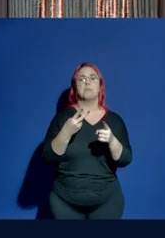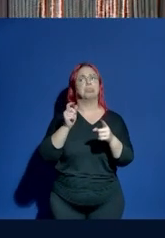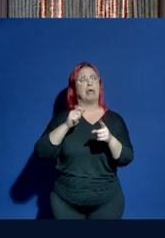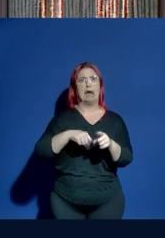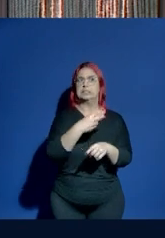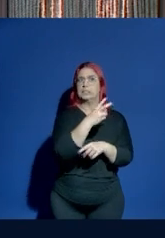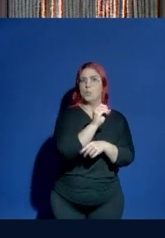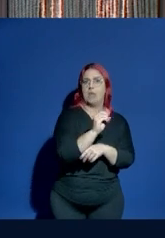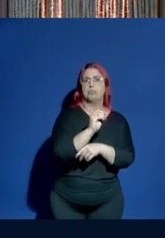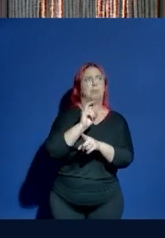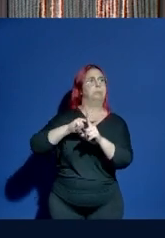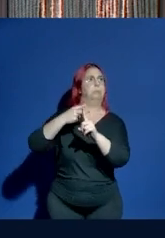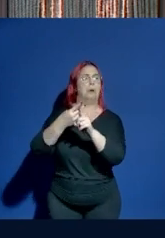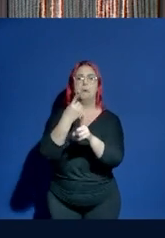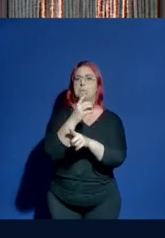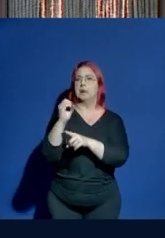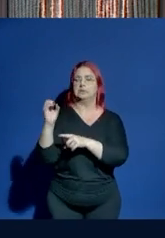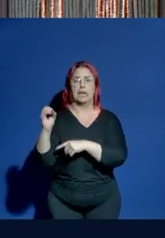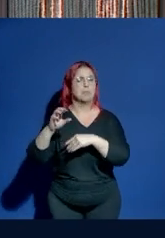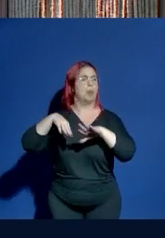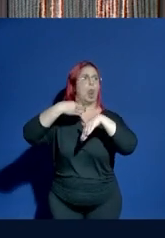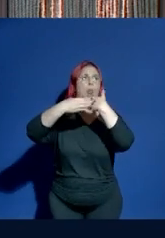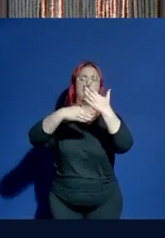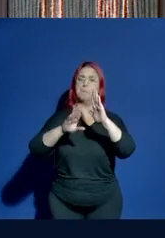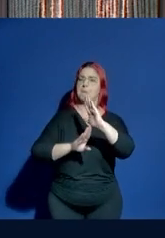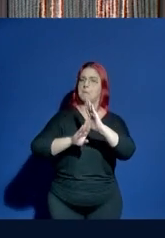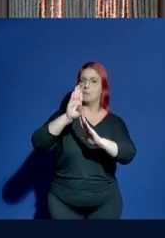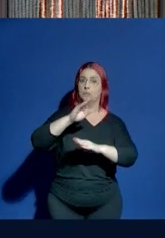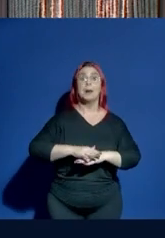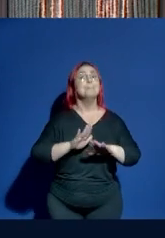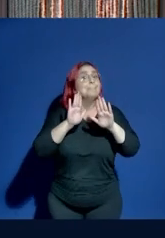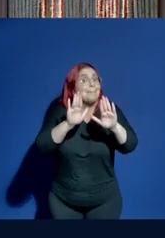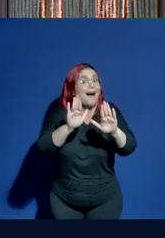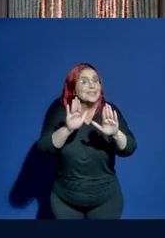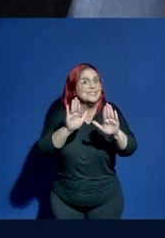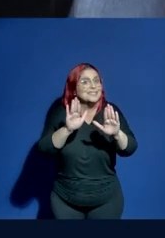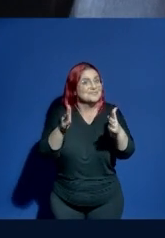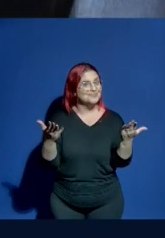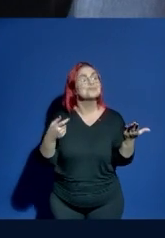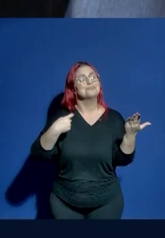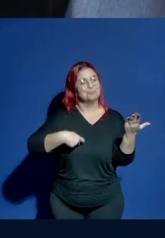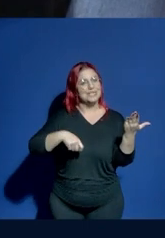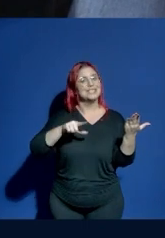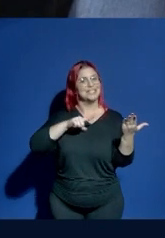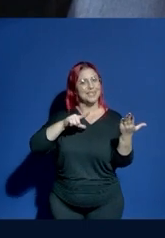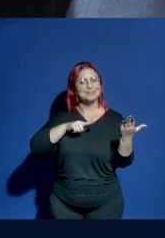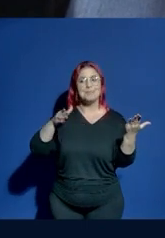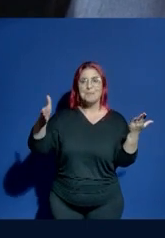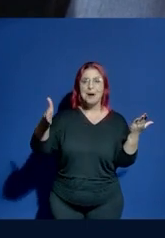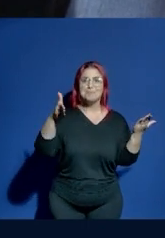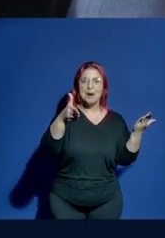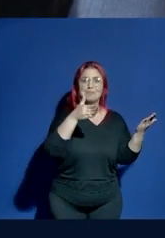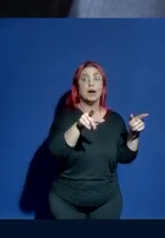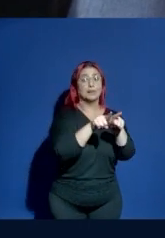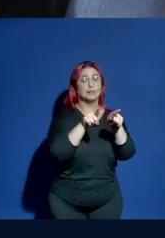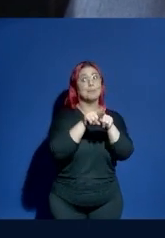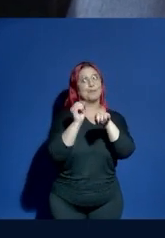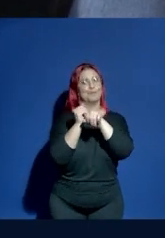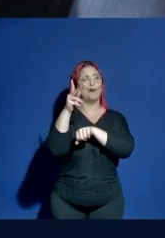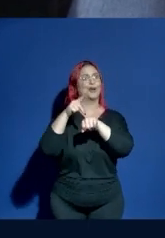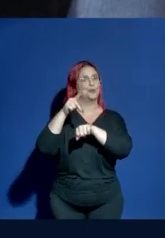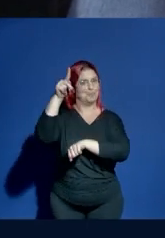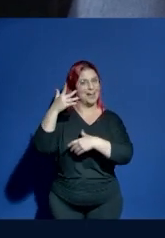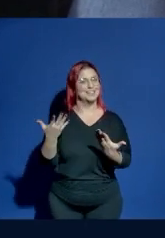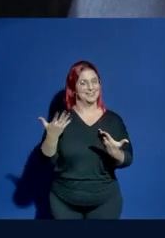para 100, a gente vai passar a industrializar de 10 para 50. Mas, para isso, a gente precisa acessar mais mercados globais, né? E são esses mercados